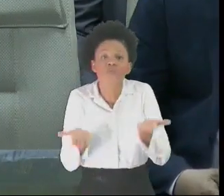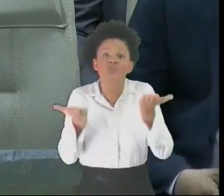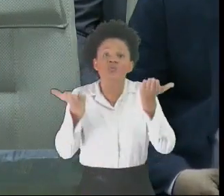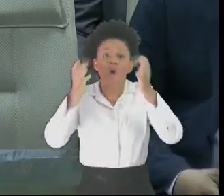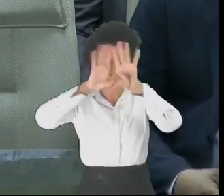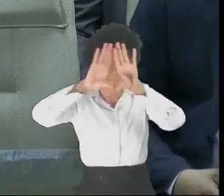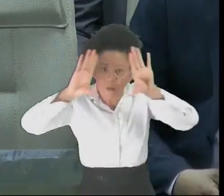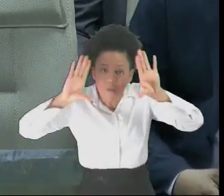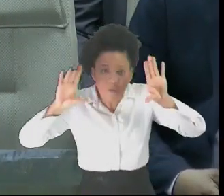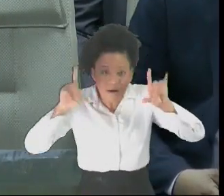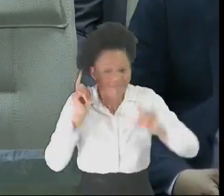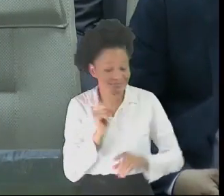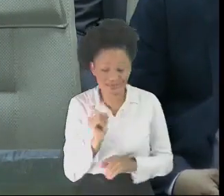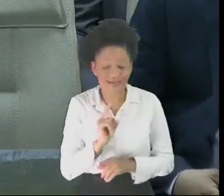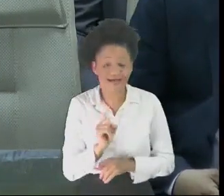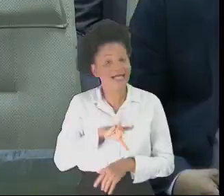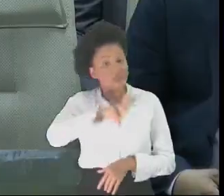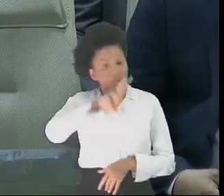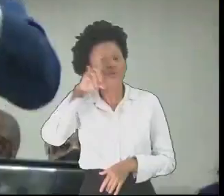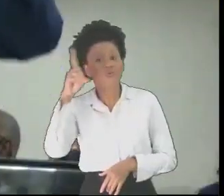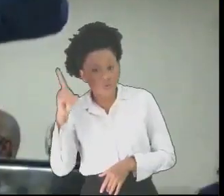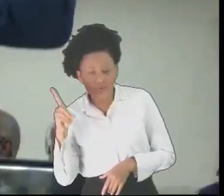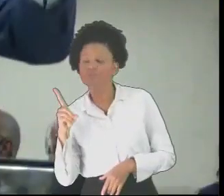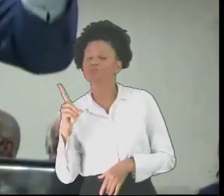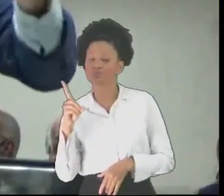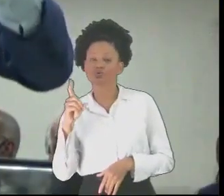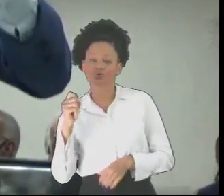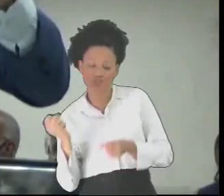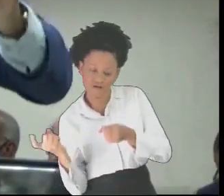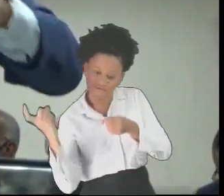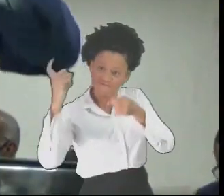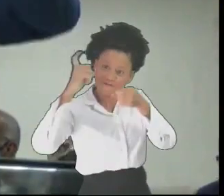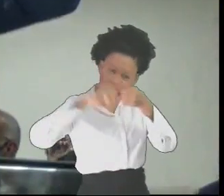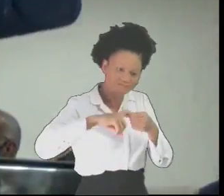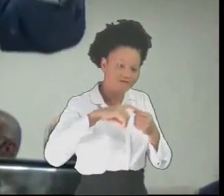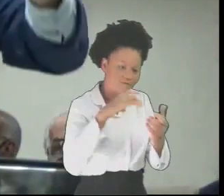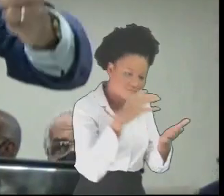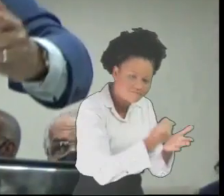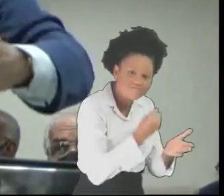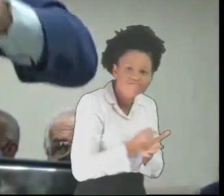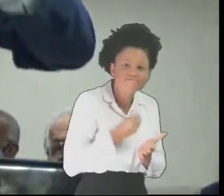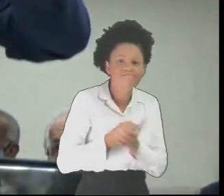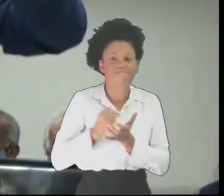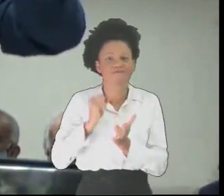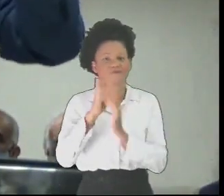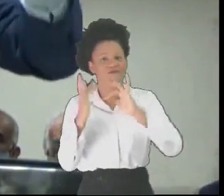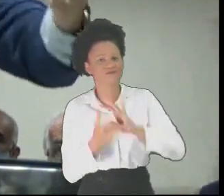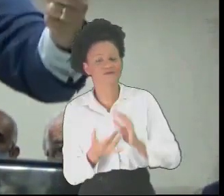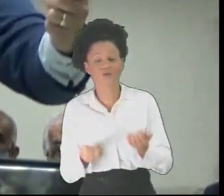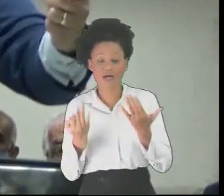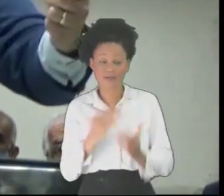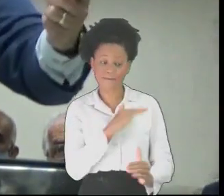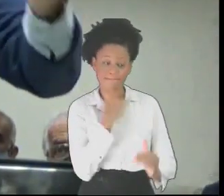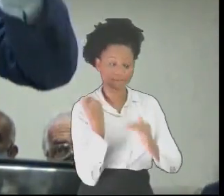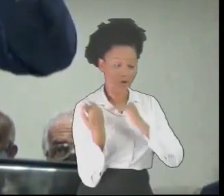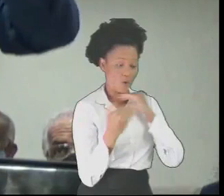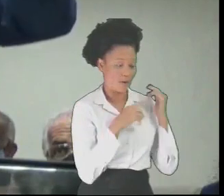arrebatamento. A Bíblia diz que Paulo está falando de um fato futuro. Ele diz: os que morreram em Cristo